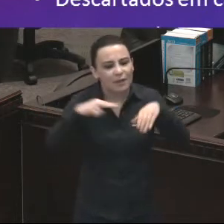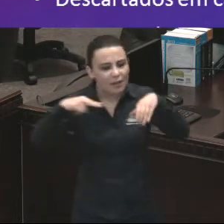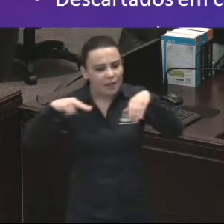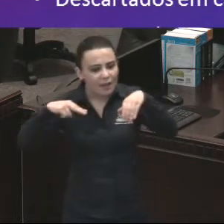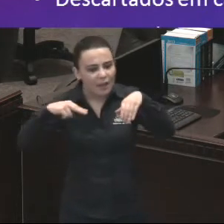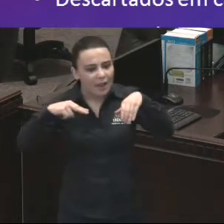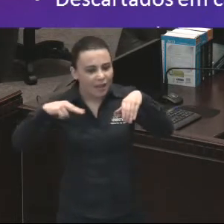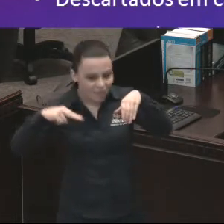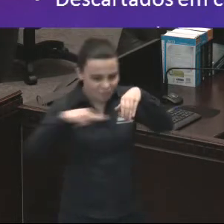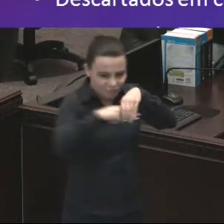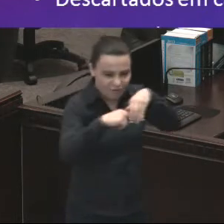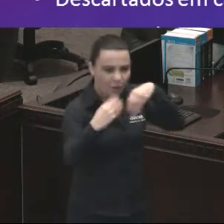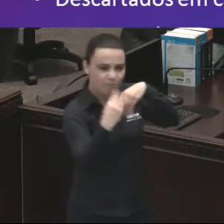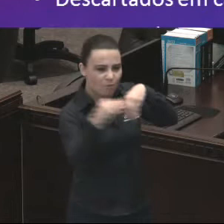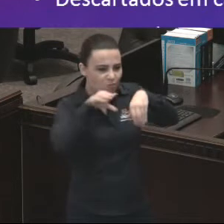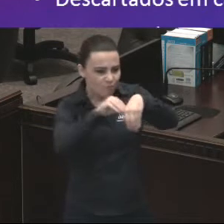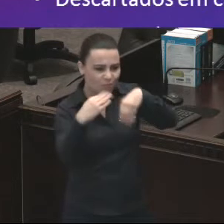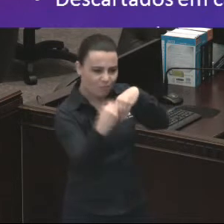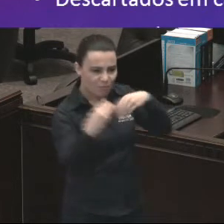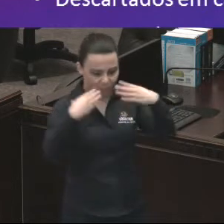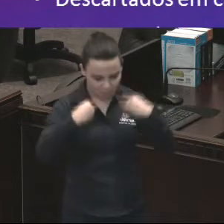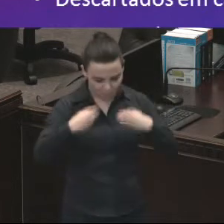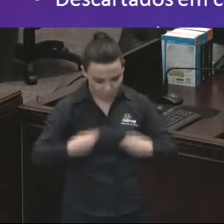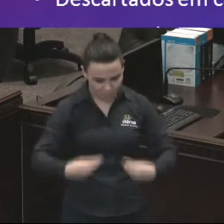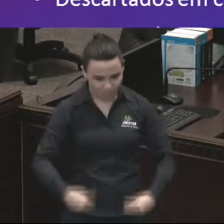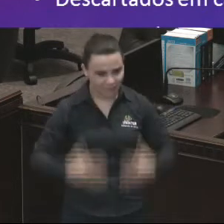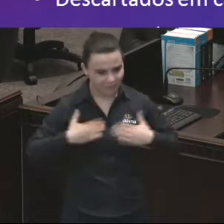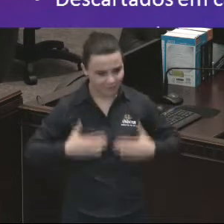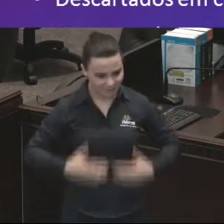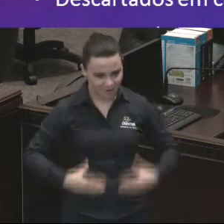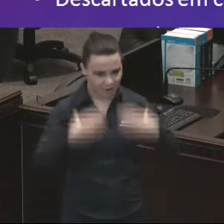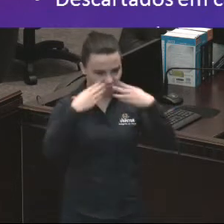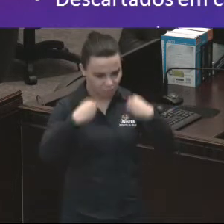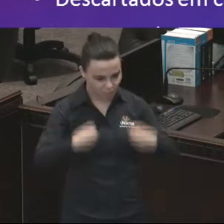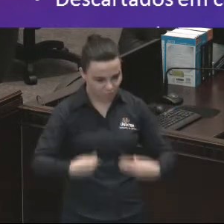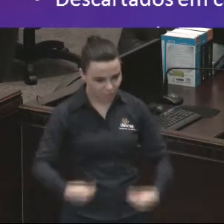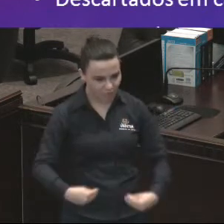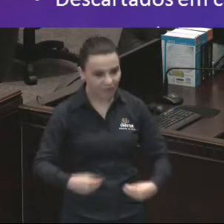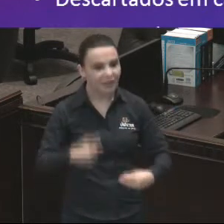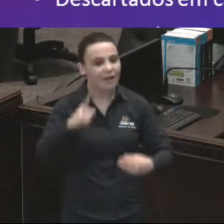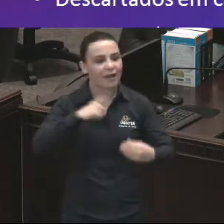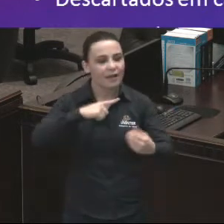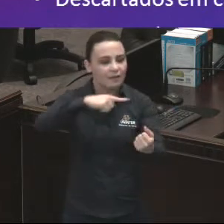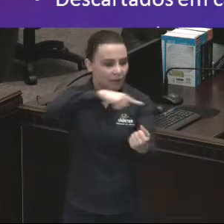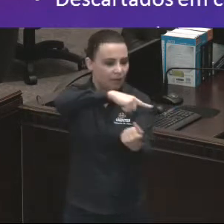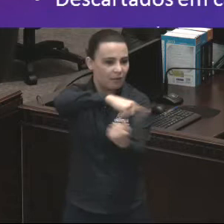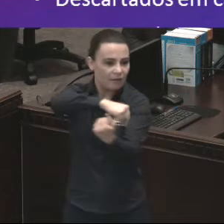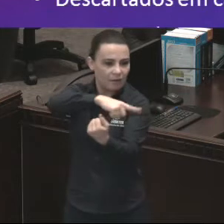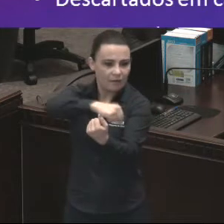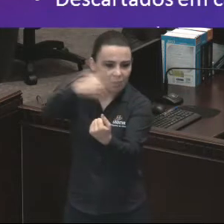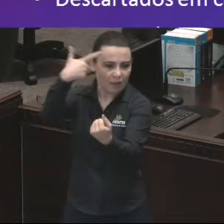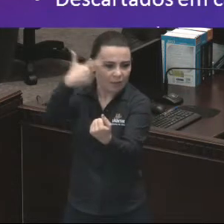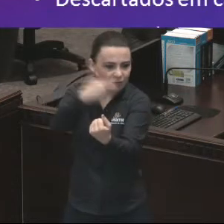são eliminados inalterados no meio ambiente. Então, sai na urina inalterado, não tem